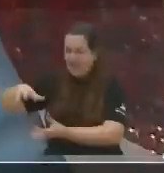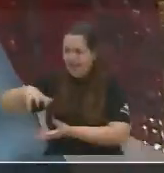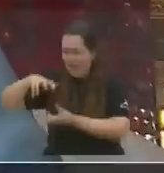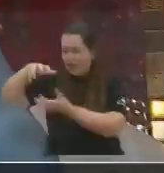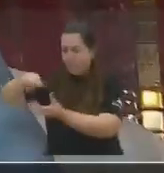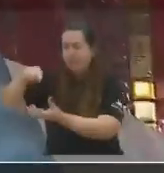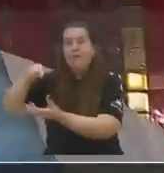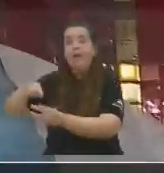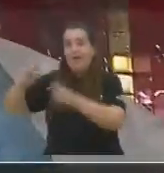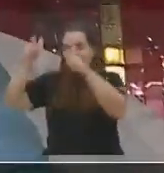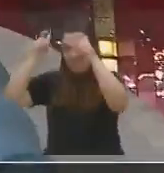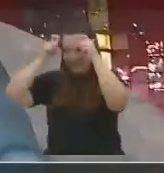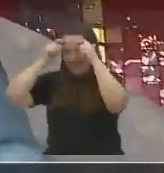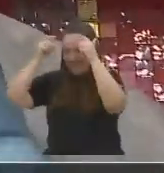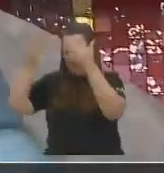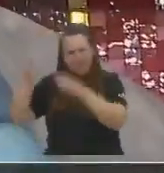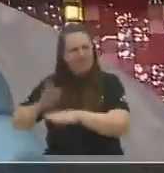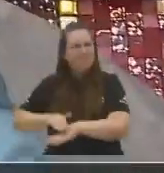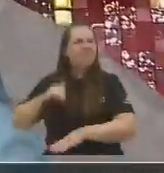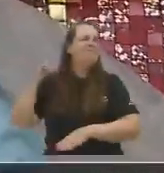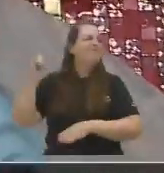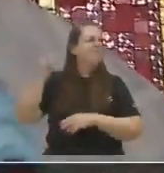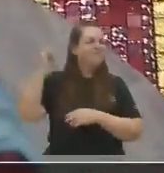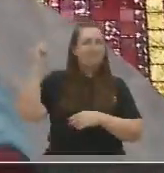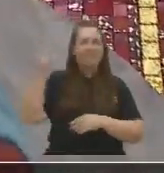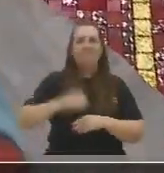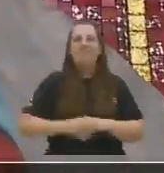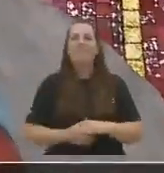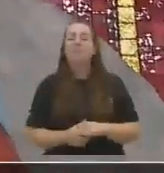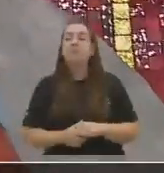de toda a terra.